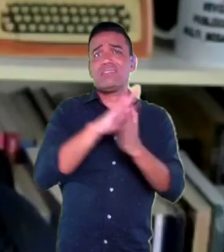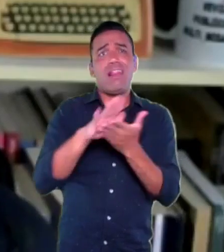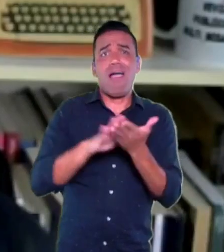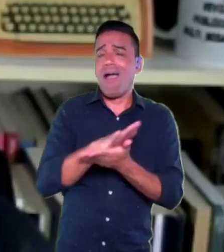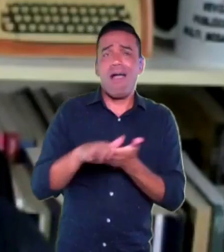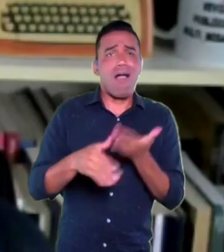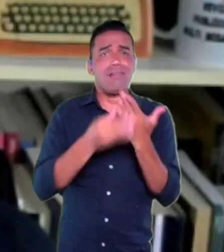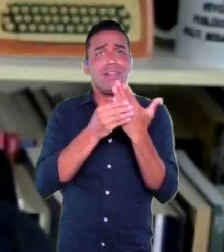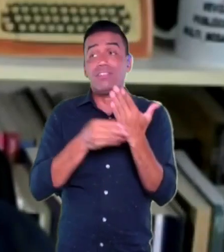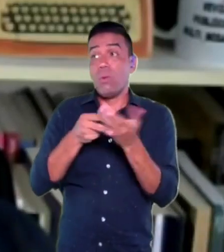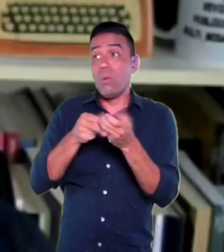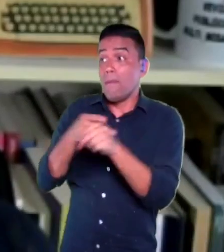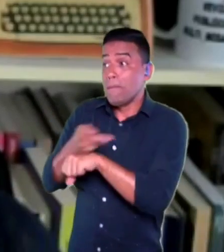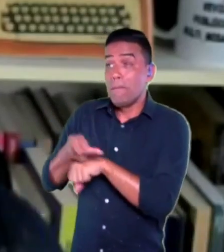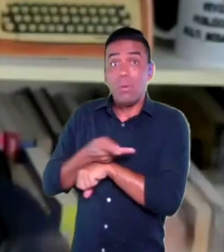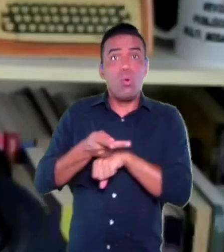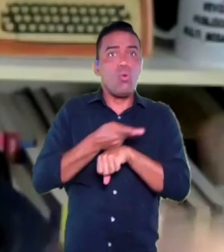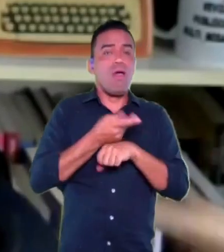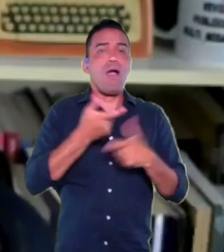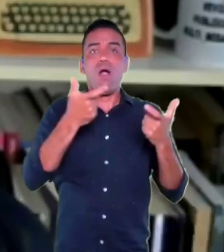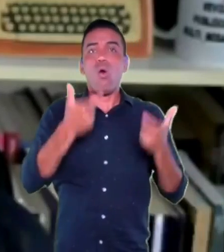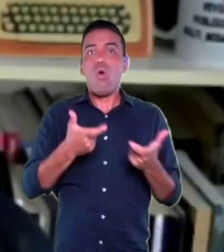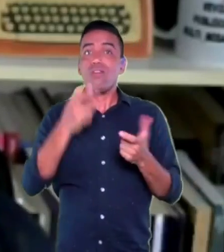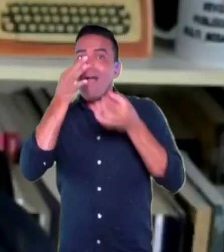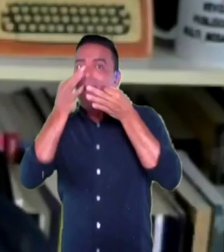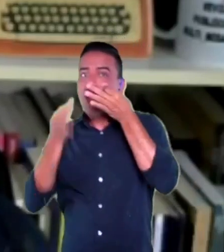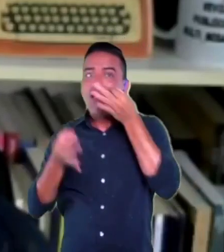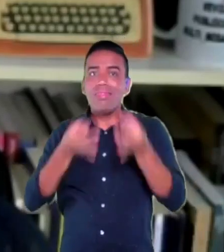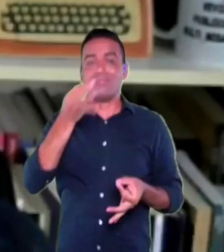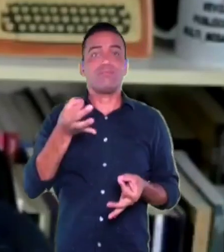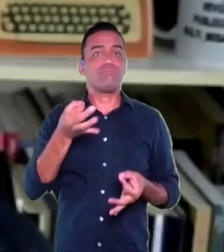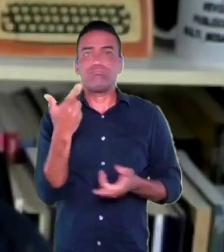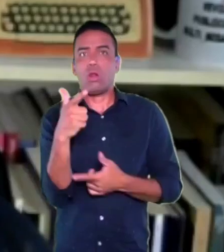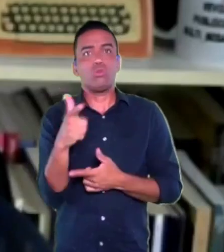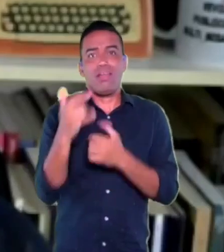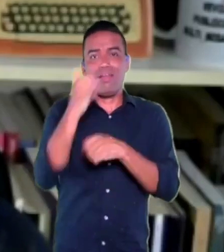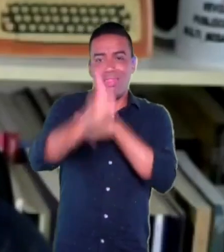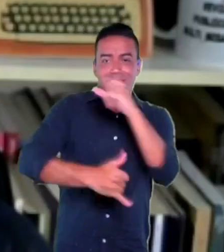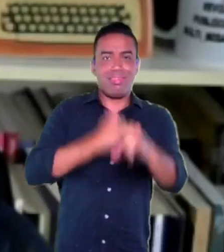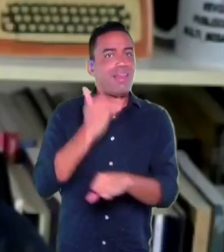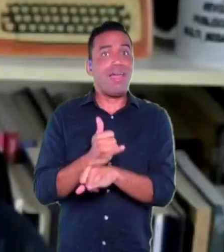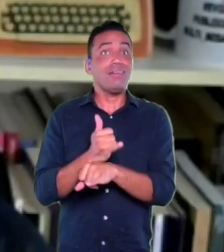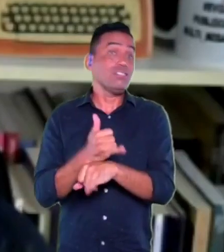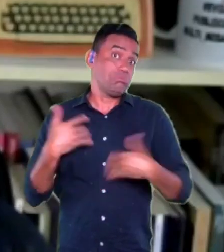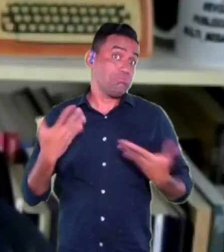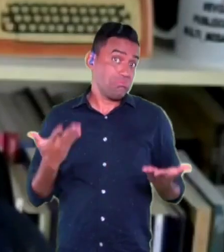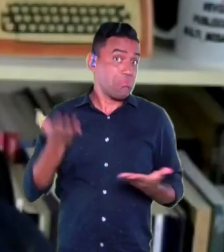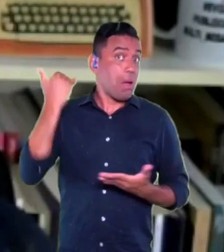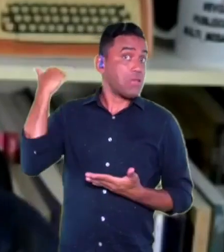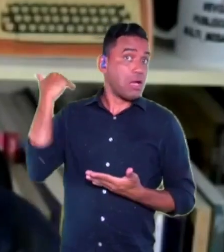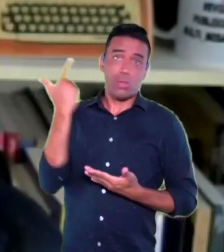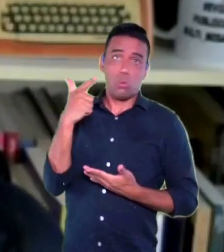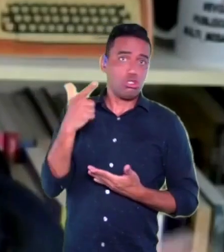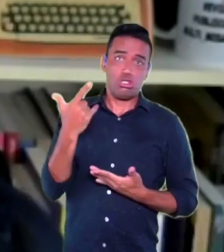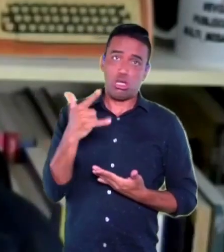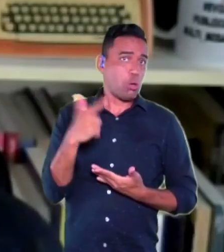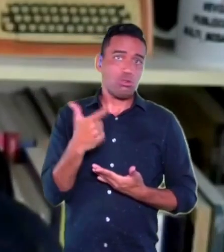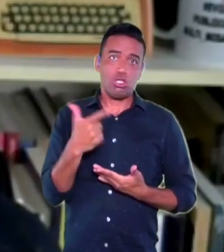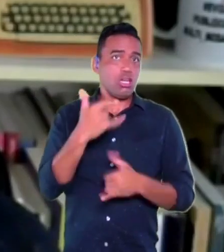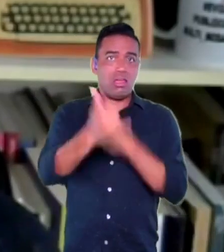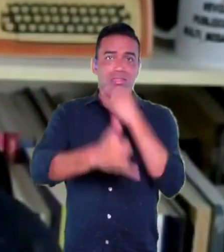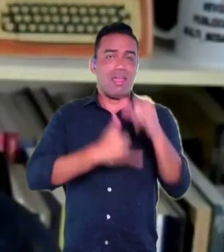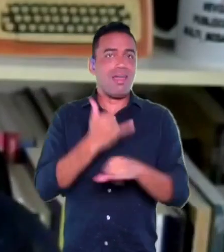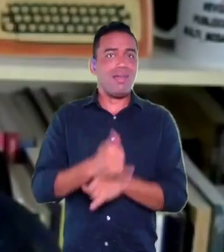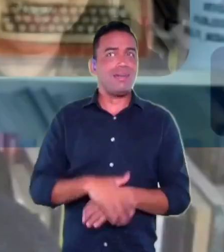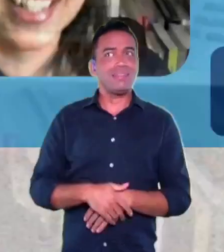eu tinha que procurar ficar atenta. Na época não tinha internet, outra coisa importante, né, de lembrar, eu acho que muita gente não lembra mais do